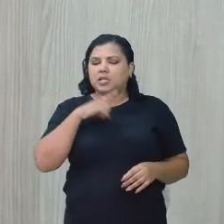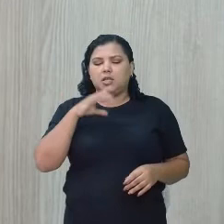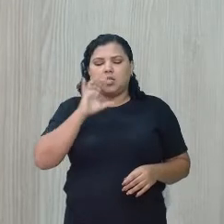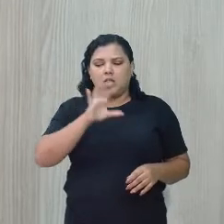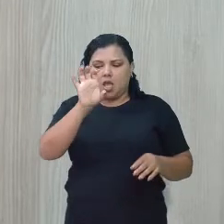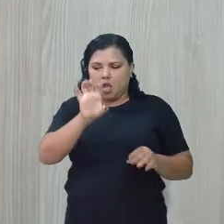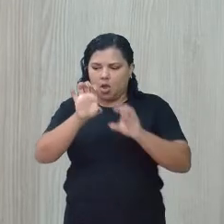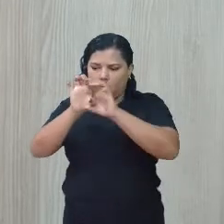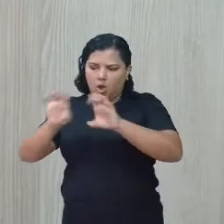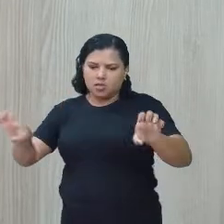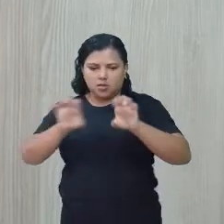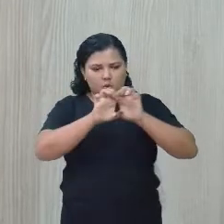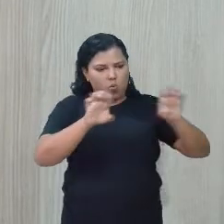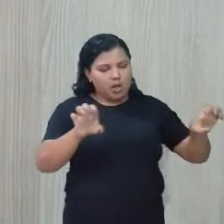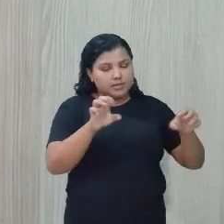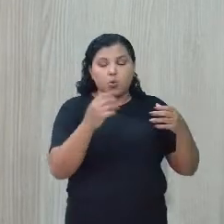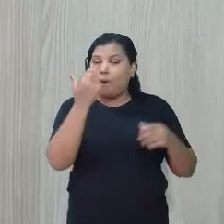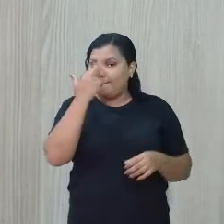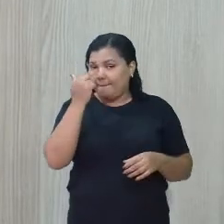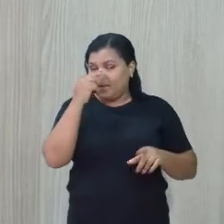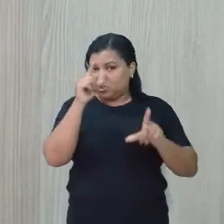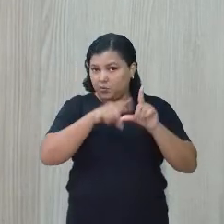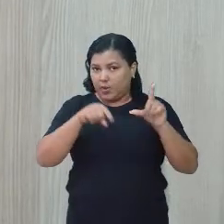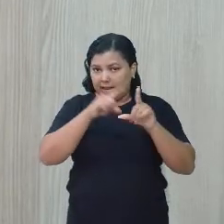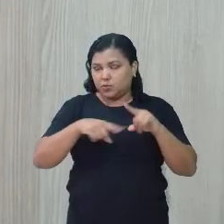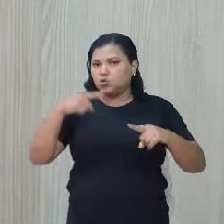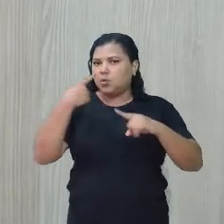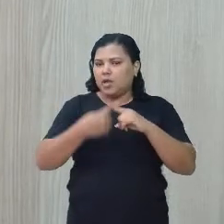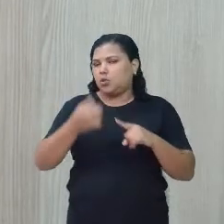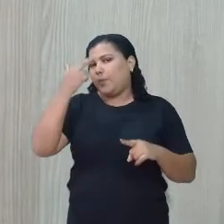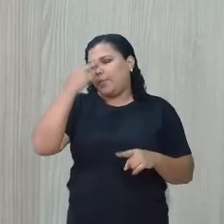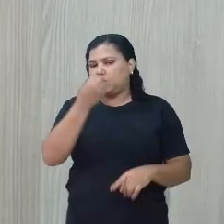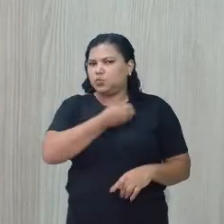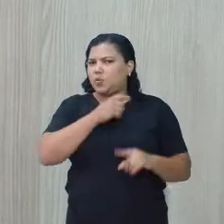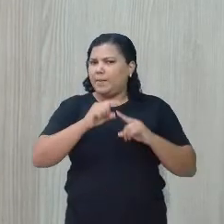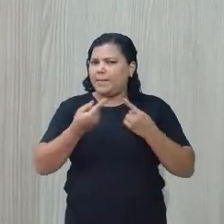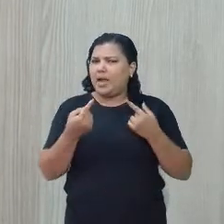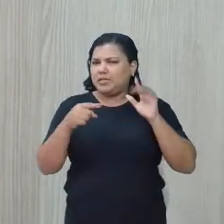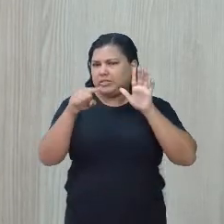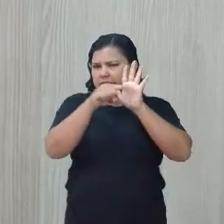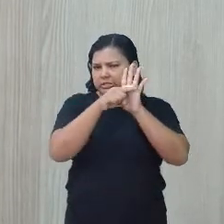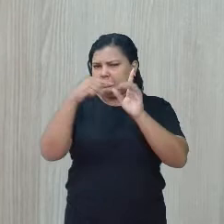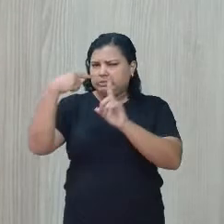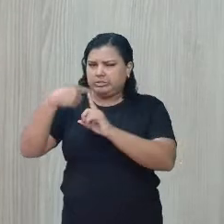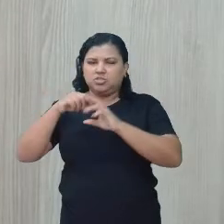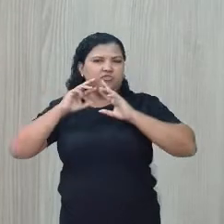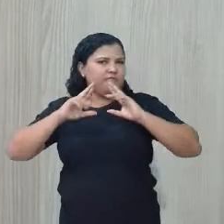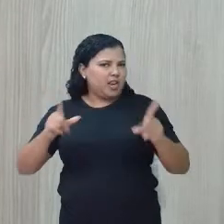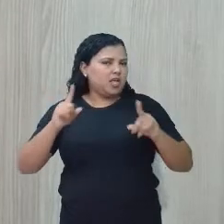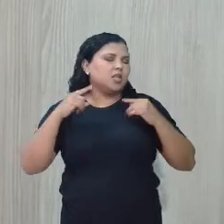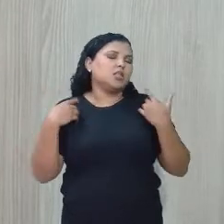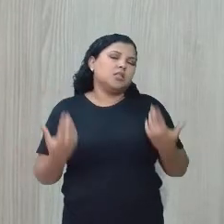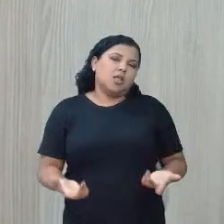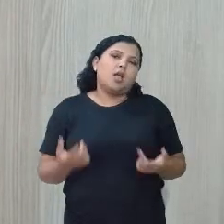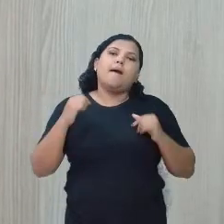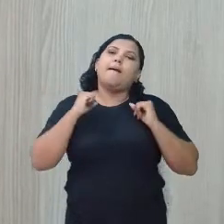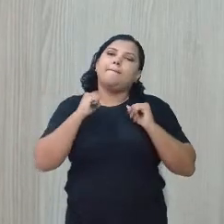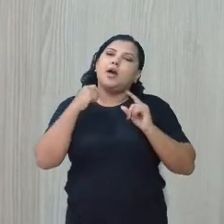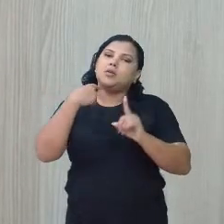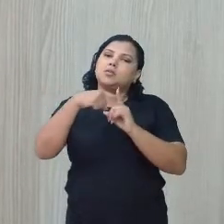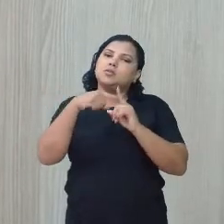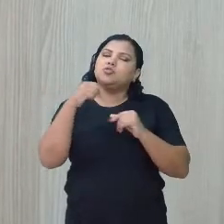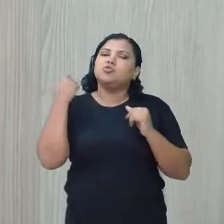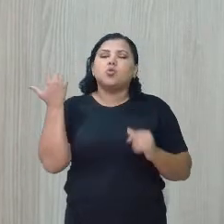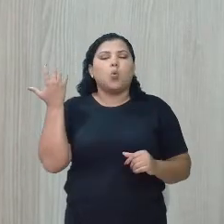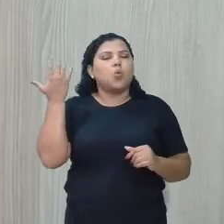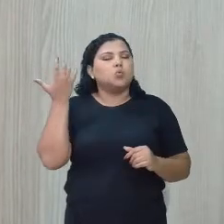equações a mesma letra sendo multiplicada pelo mesmo número, mas os sinais são diferentes, utilizando a adição a gente consegue resolver um